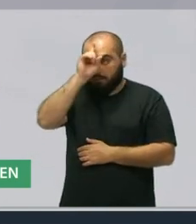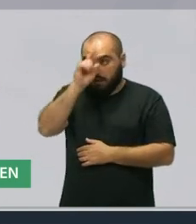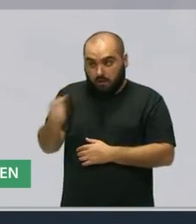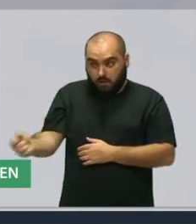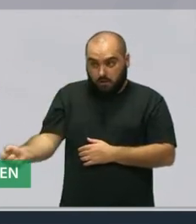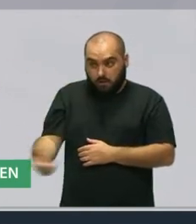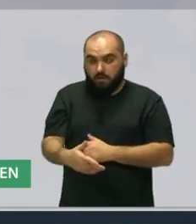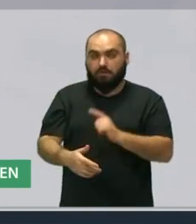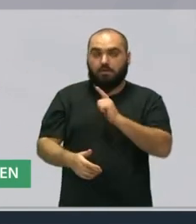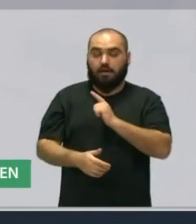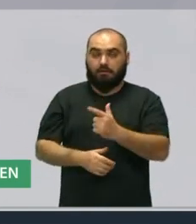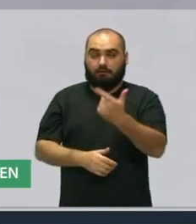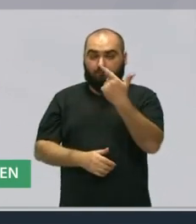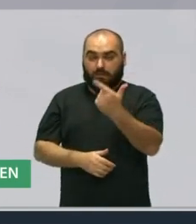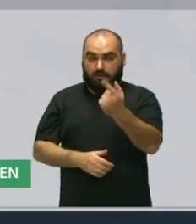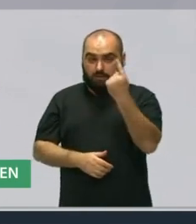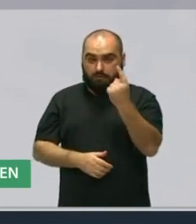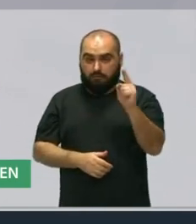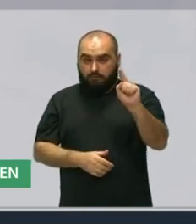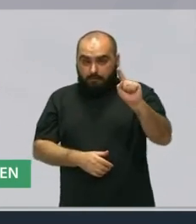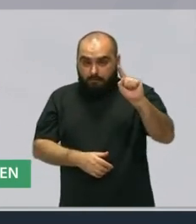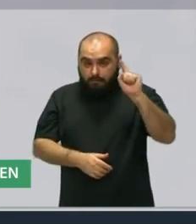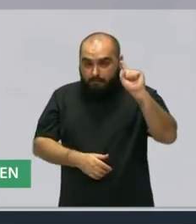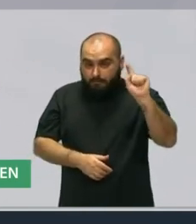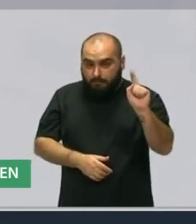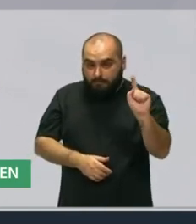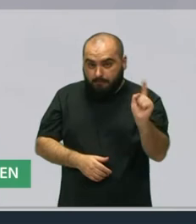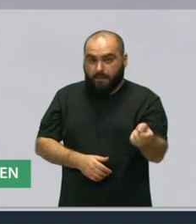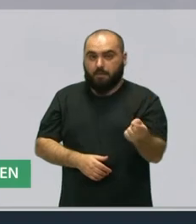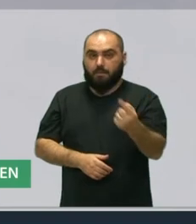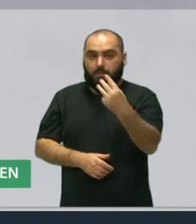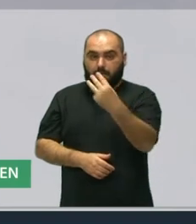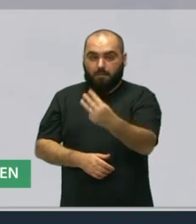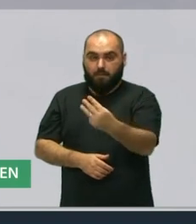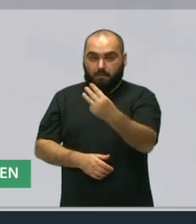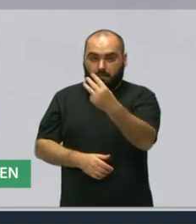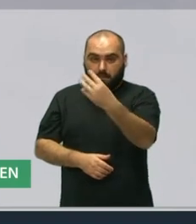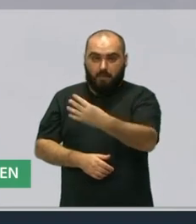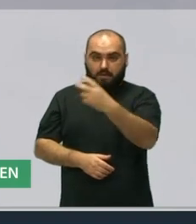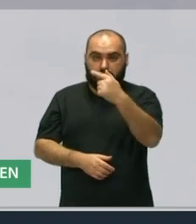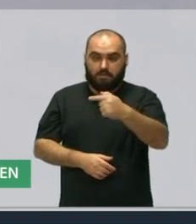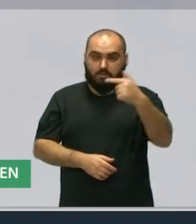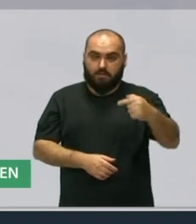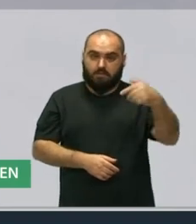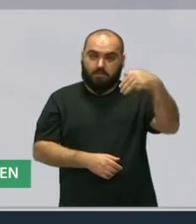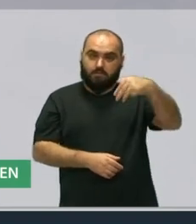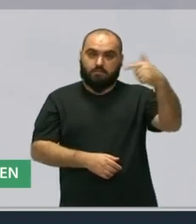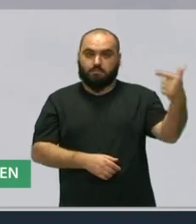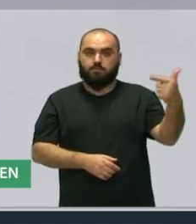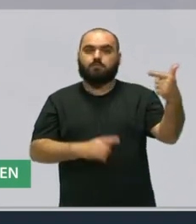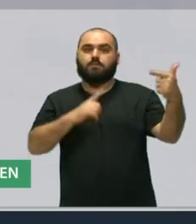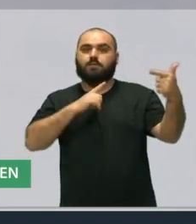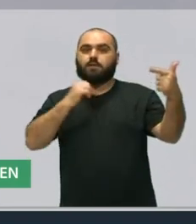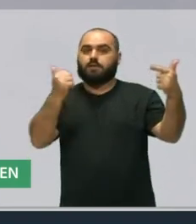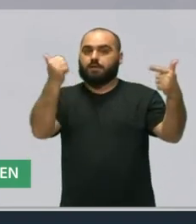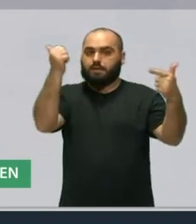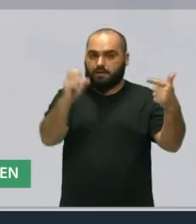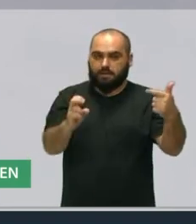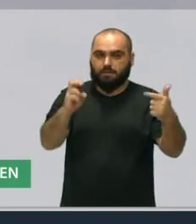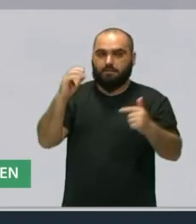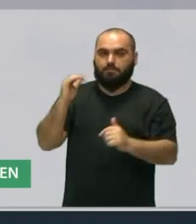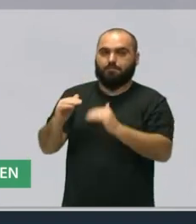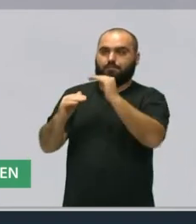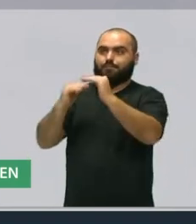tem 21.477 metros quadrados, divididos, como eu já disse, em 15